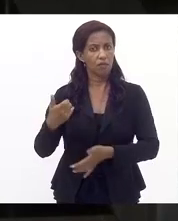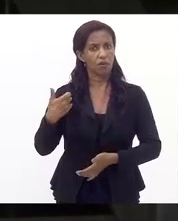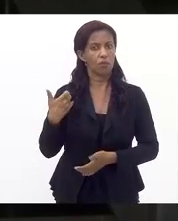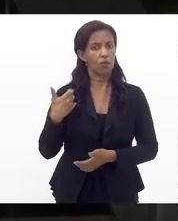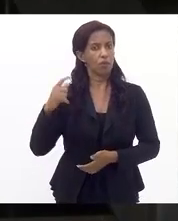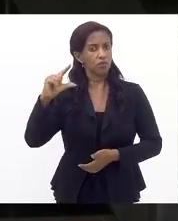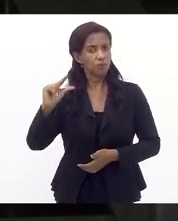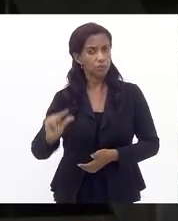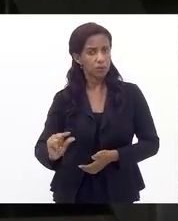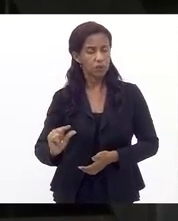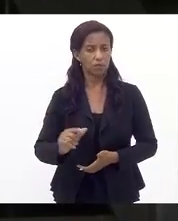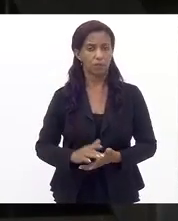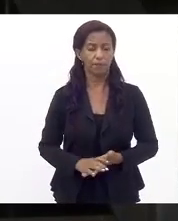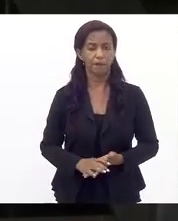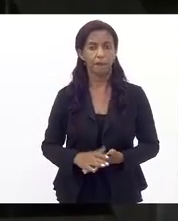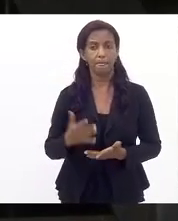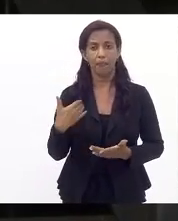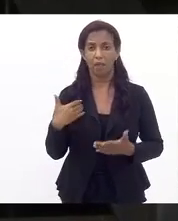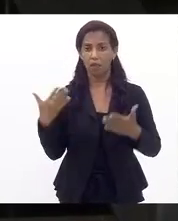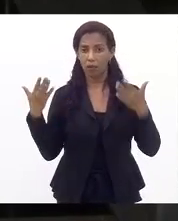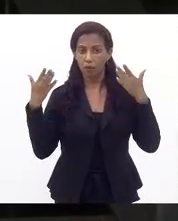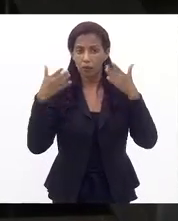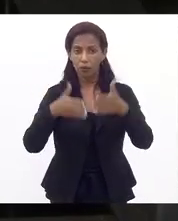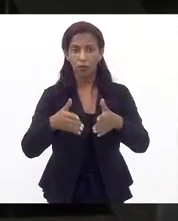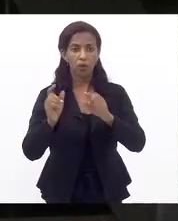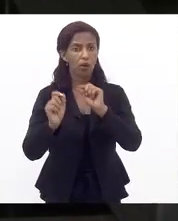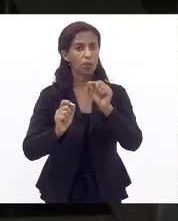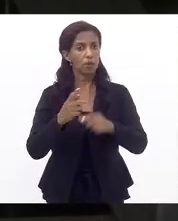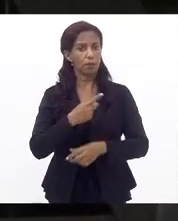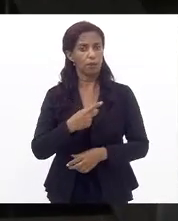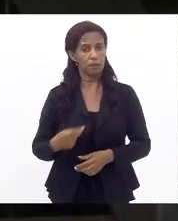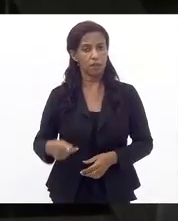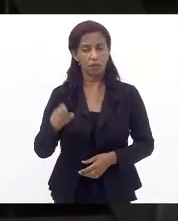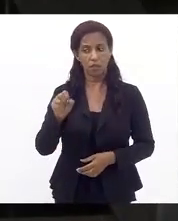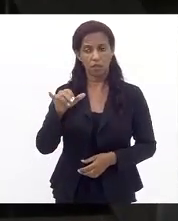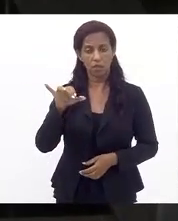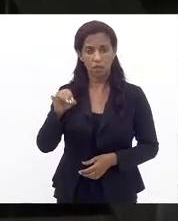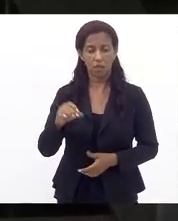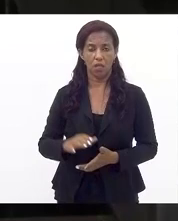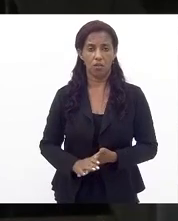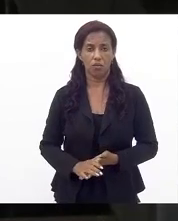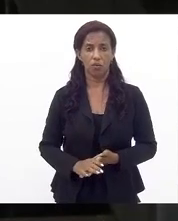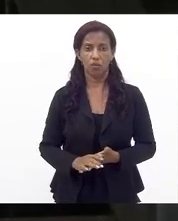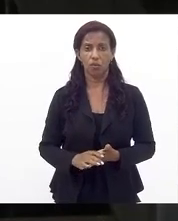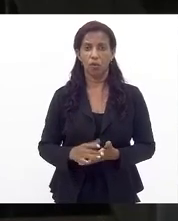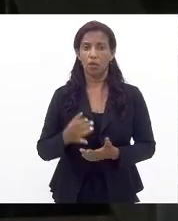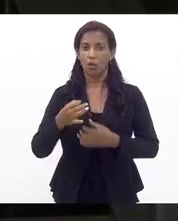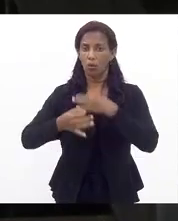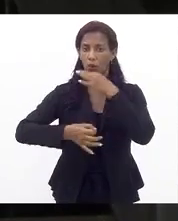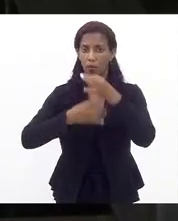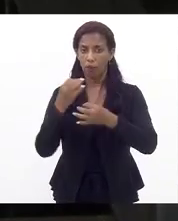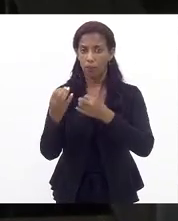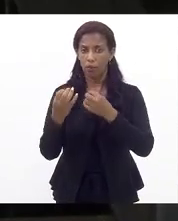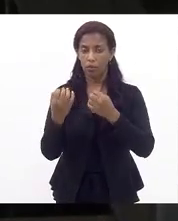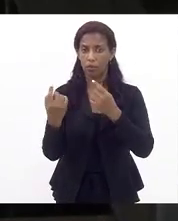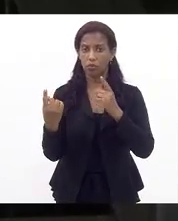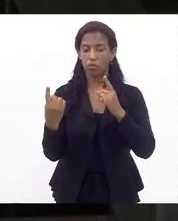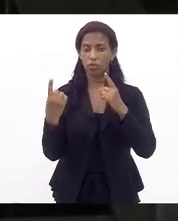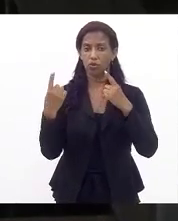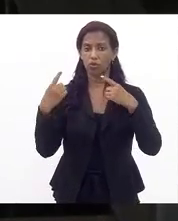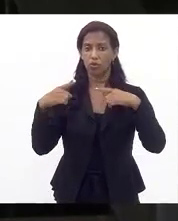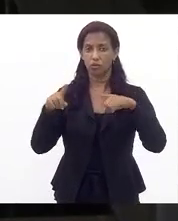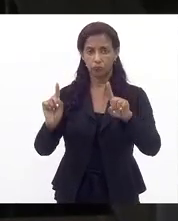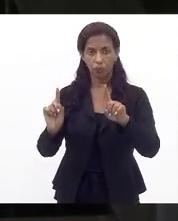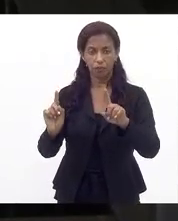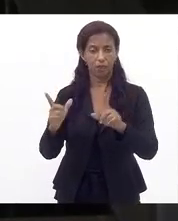e aí eu quero enfatizar o seguinte Presidente Sérgio Aureliano EA divergência que temos que temos travado né